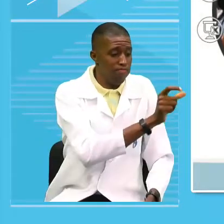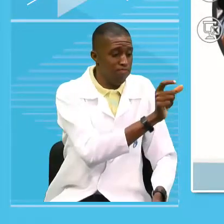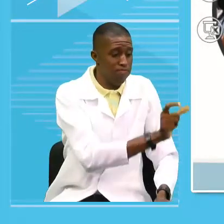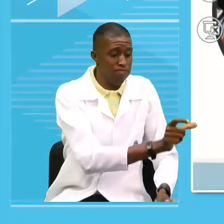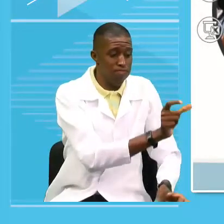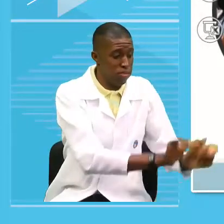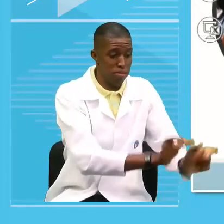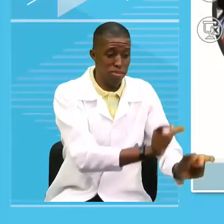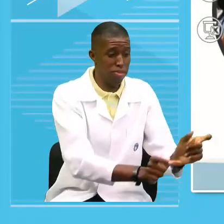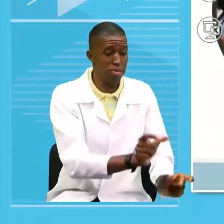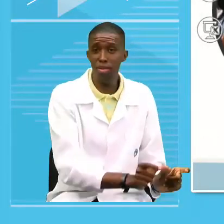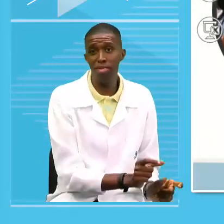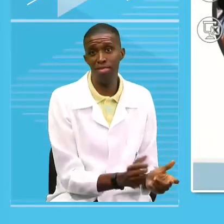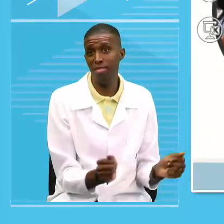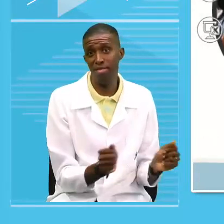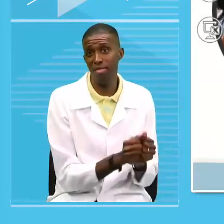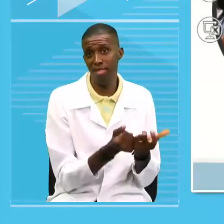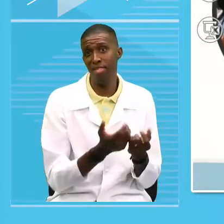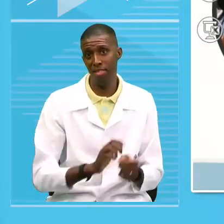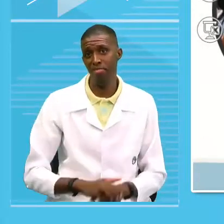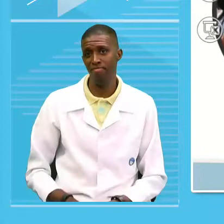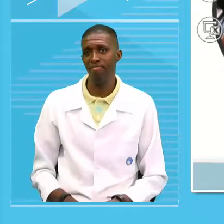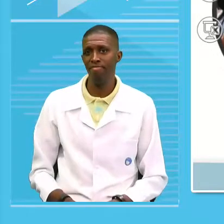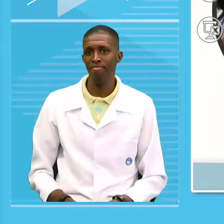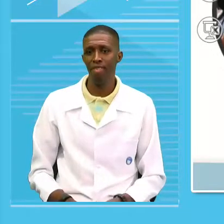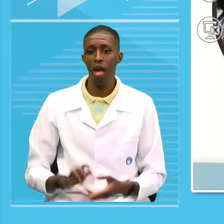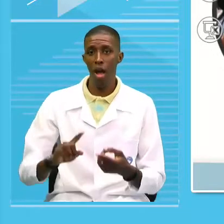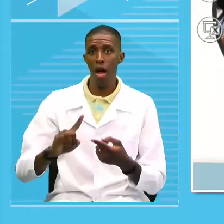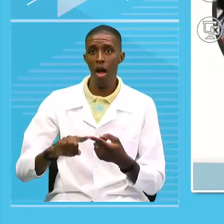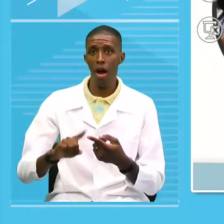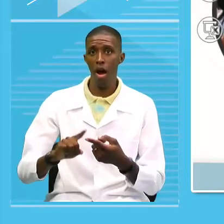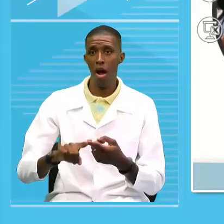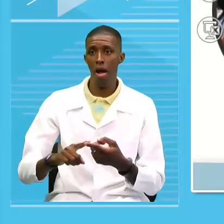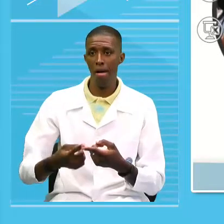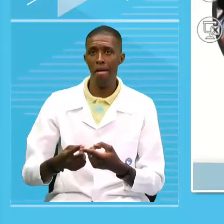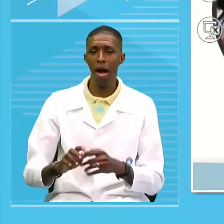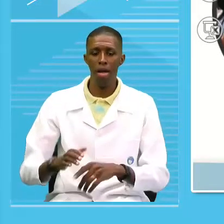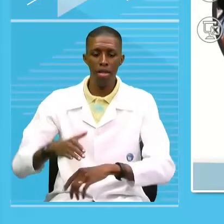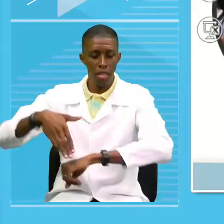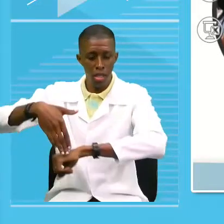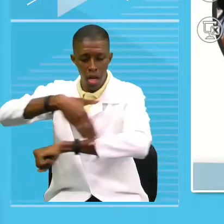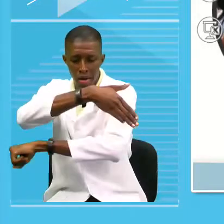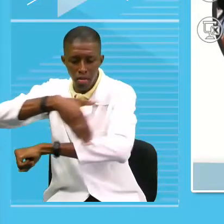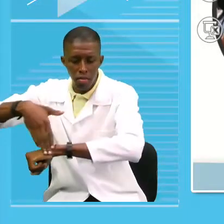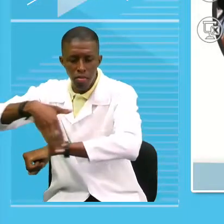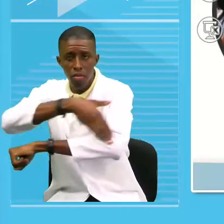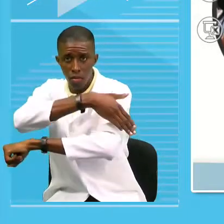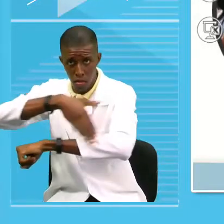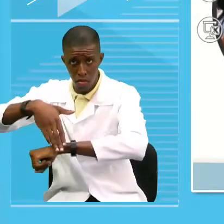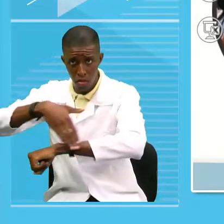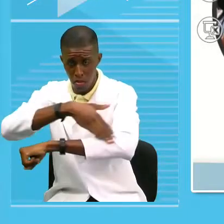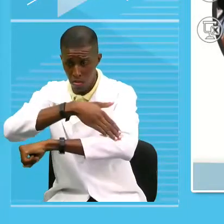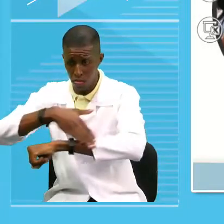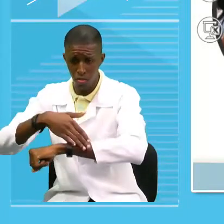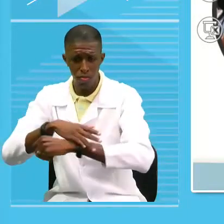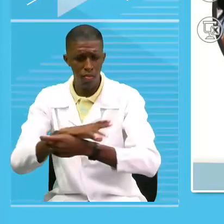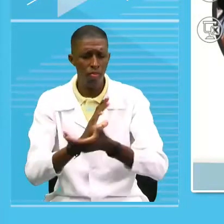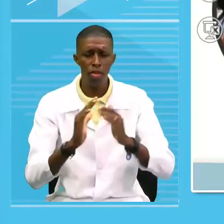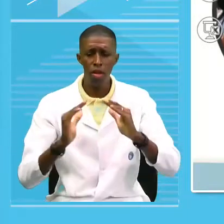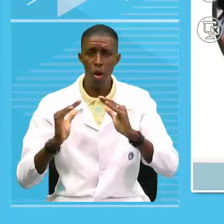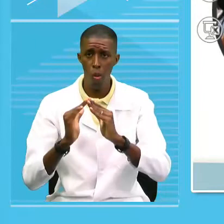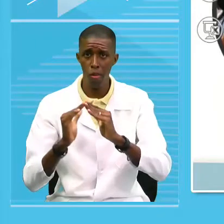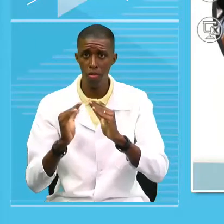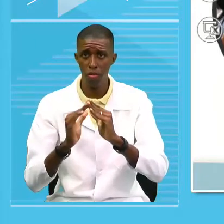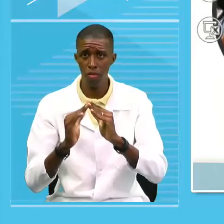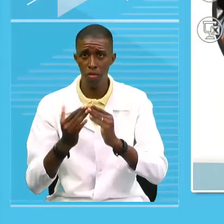a calçada da casa ela é pública né também tem isso tudo pode enfeitar ela do jeito que tu quiser mas